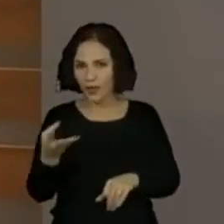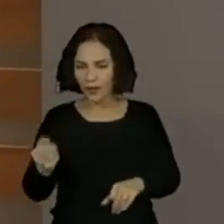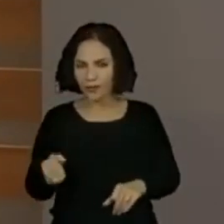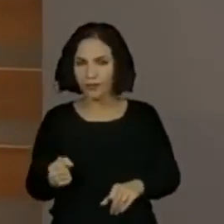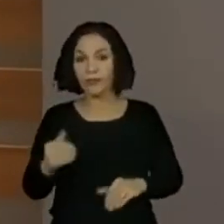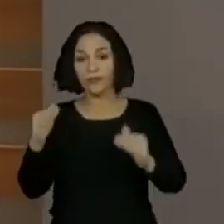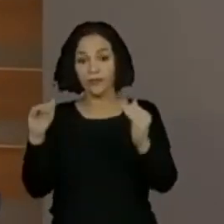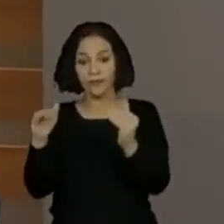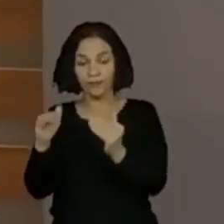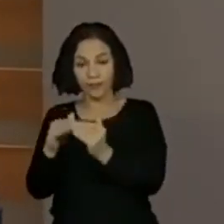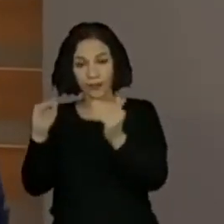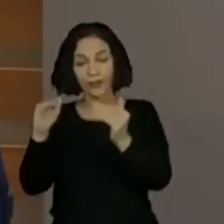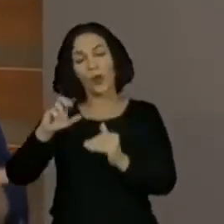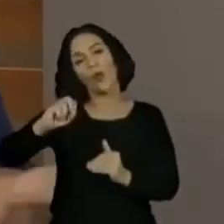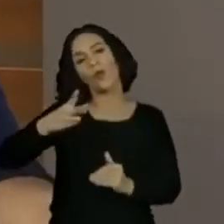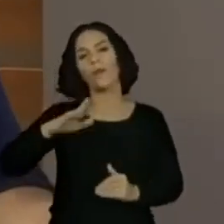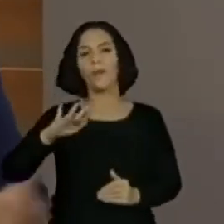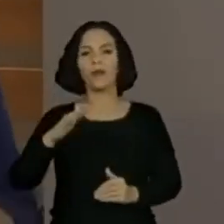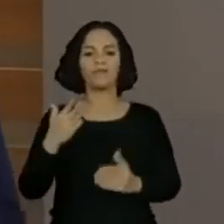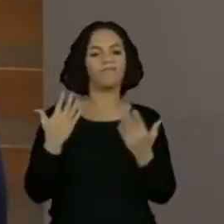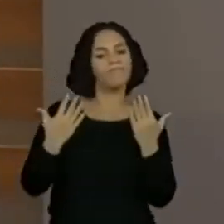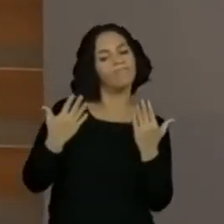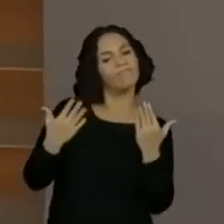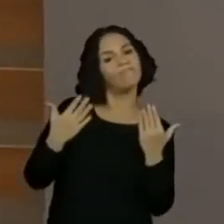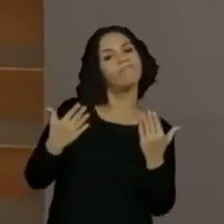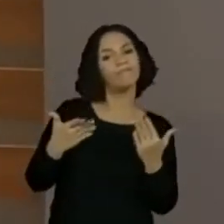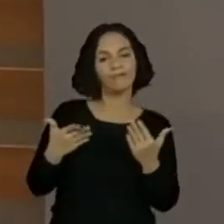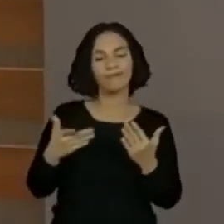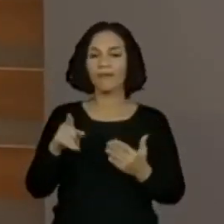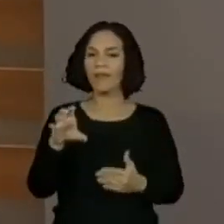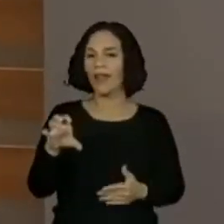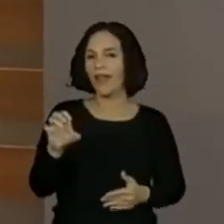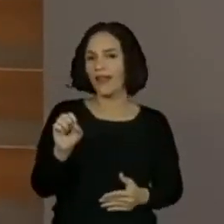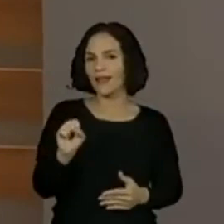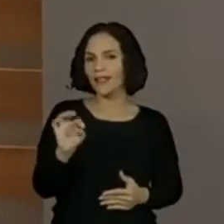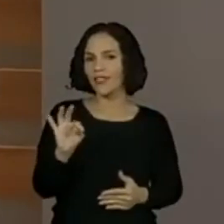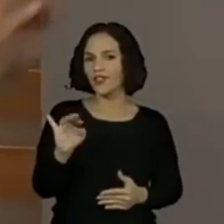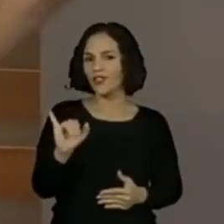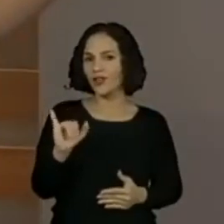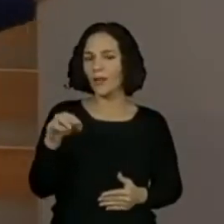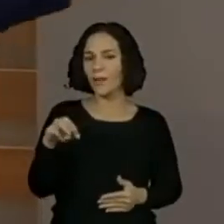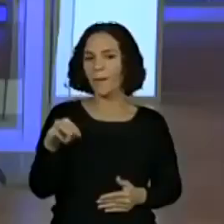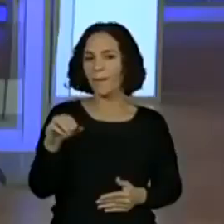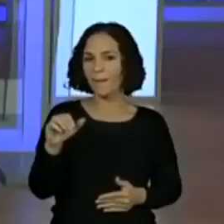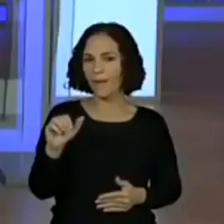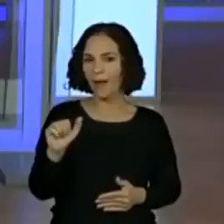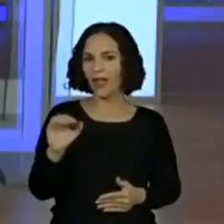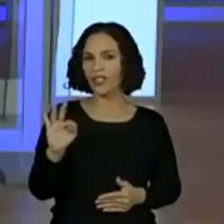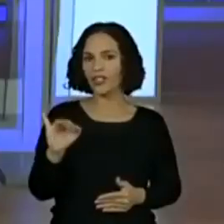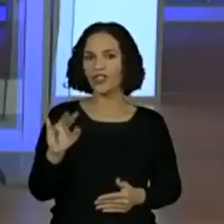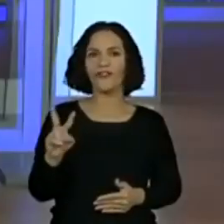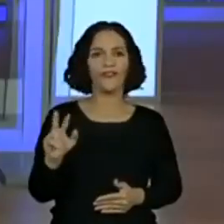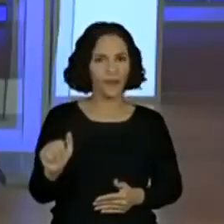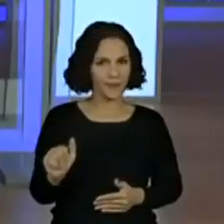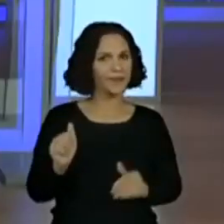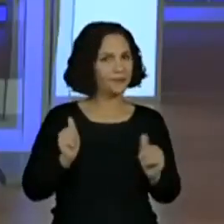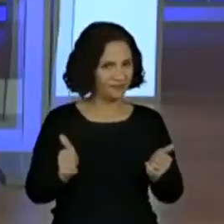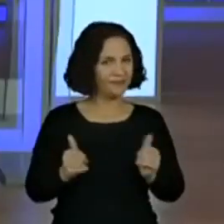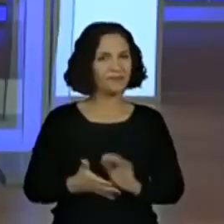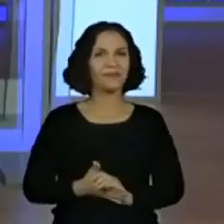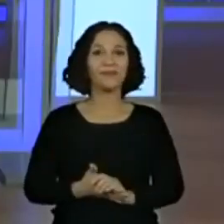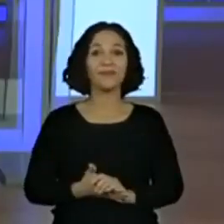contagens exatas ou aproximadas. No caso que a gente fez aqui agora, estimando. Próxima? Perfeito, professora. Ah lá,